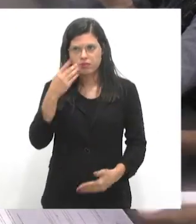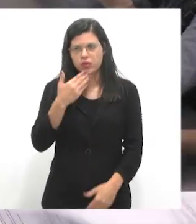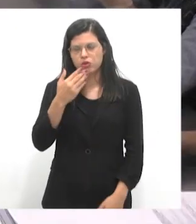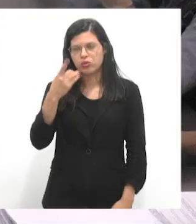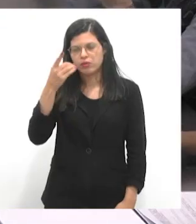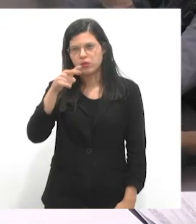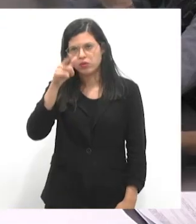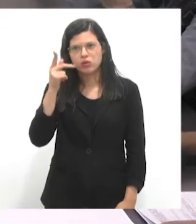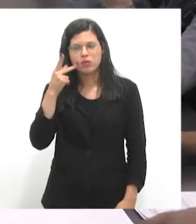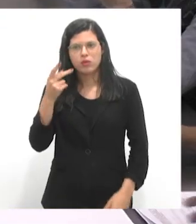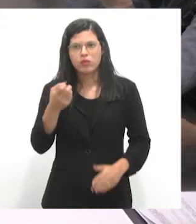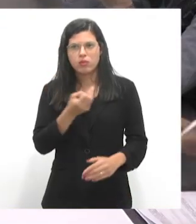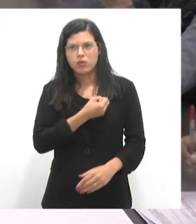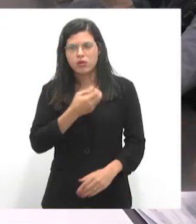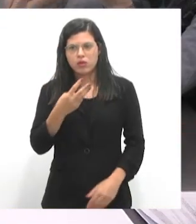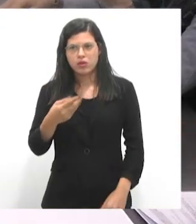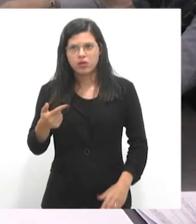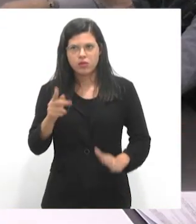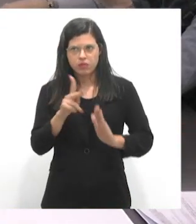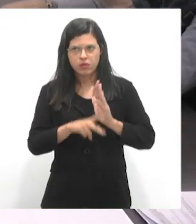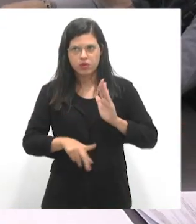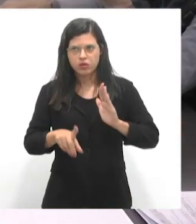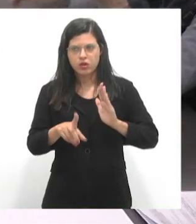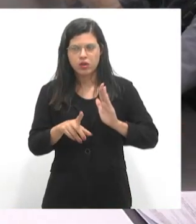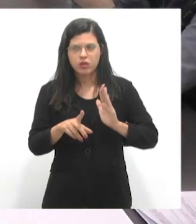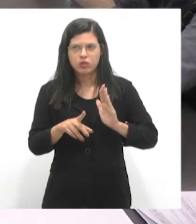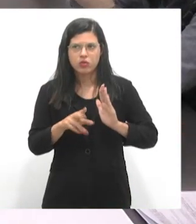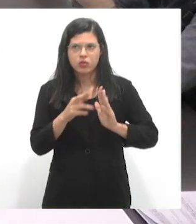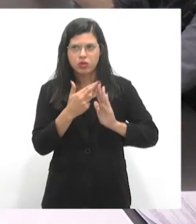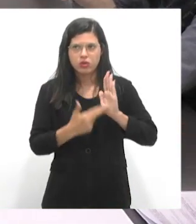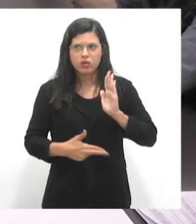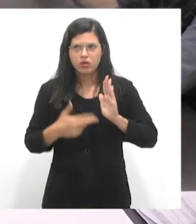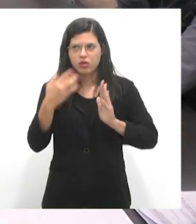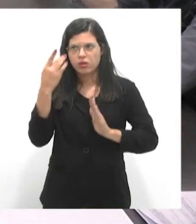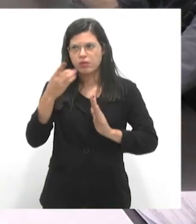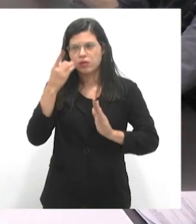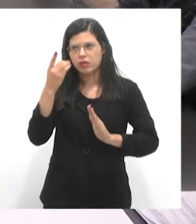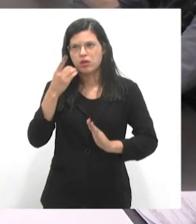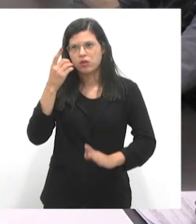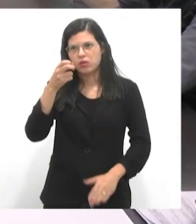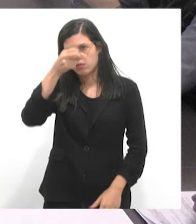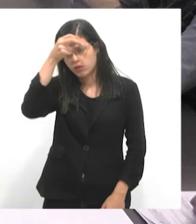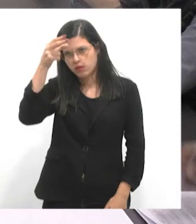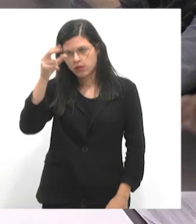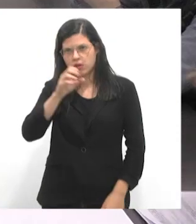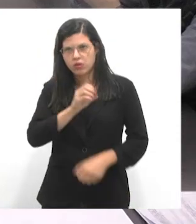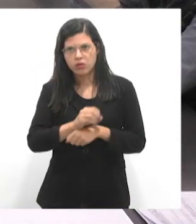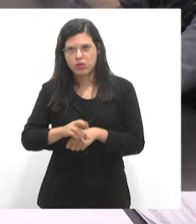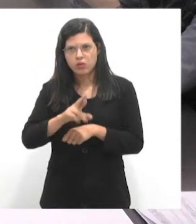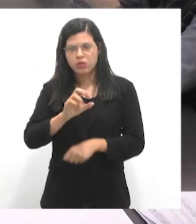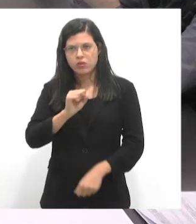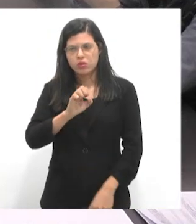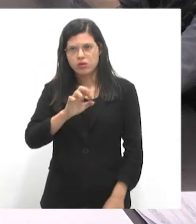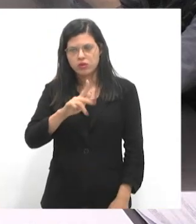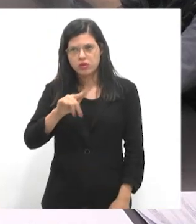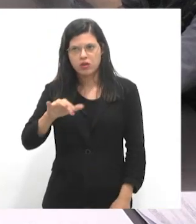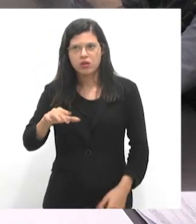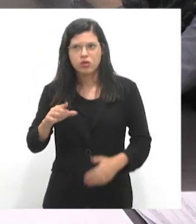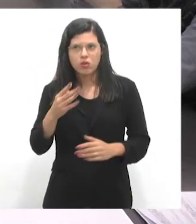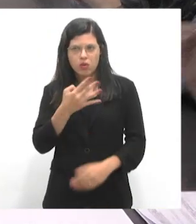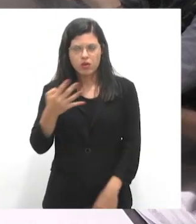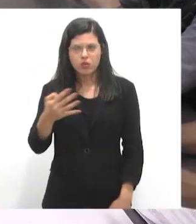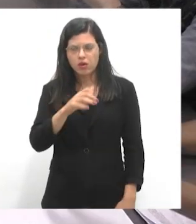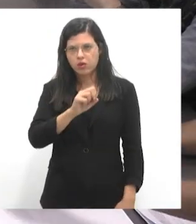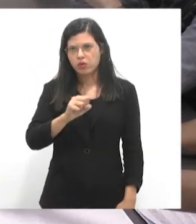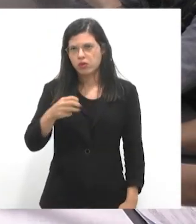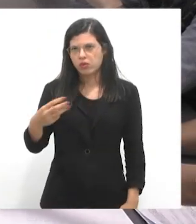Paulo. 32 da pauta, projetos ainda de relatoria do deputado prefeito, doutor Serginho. Projeto de lei